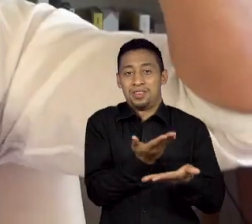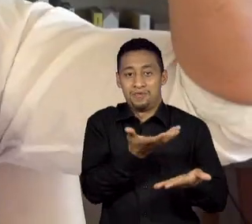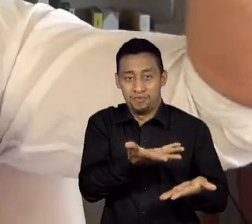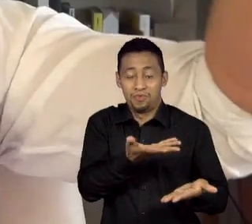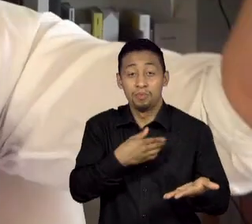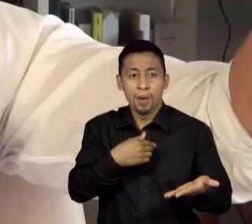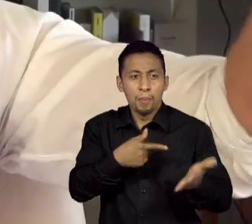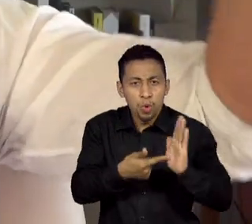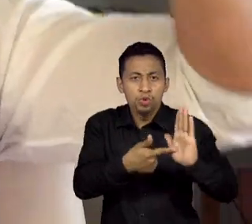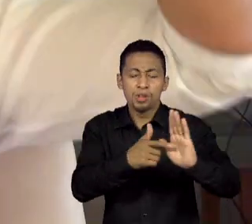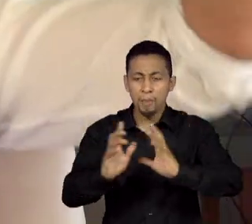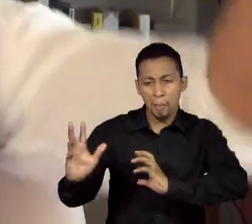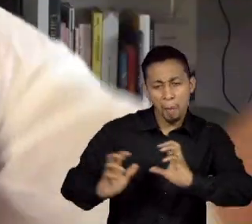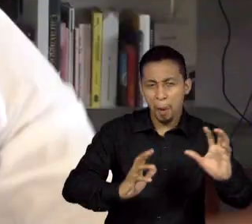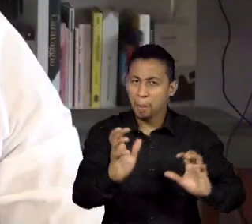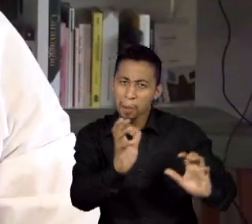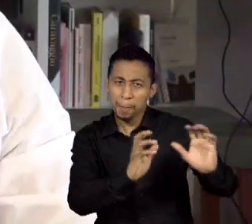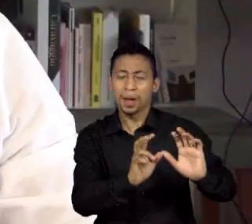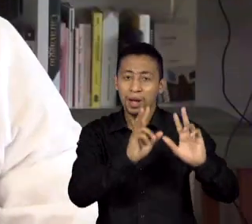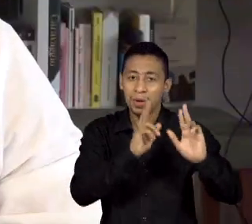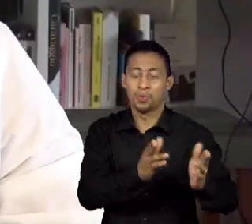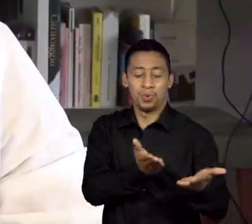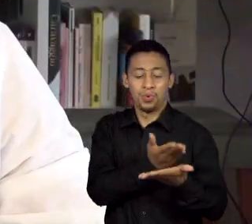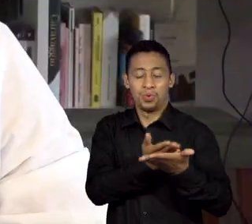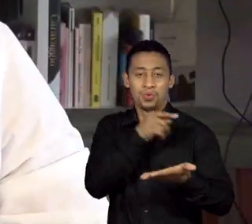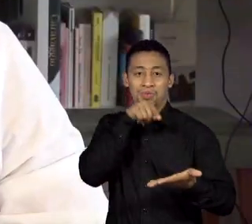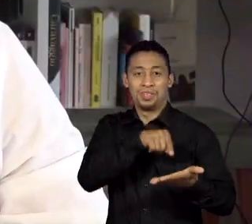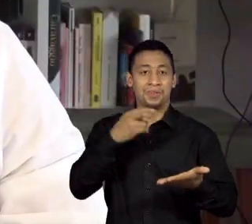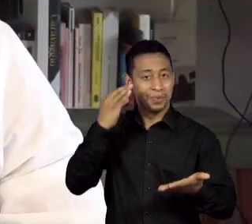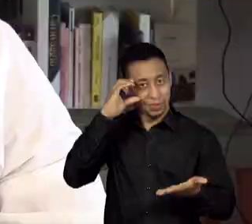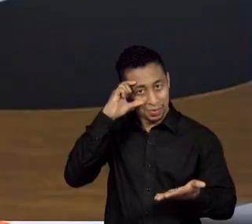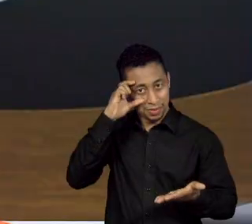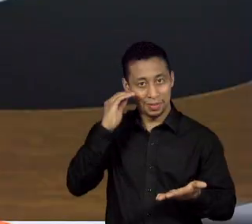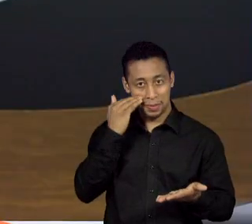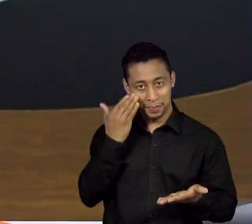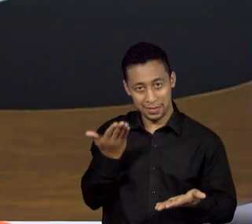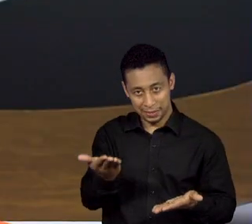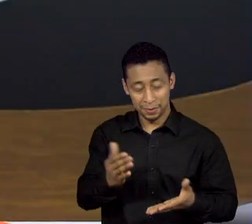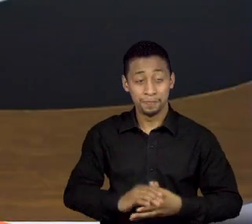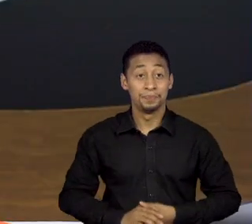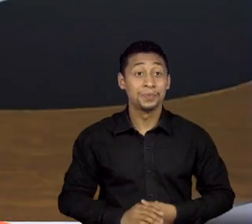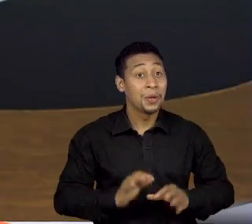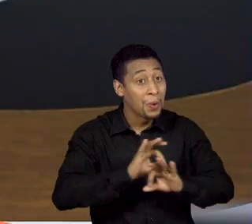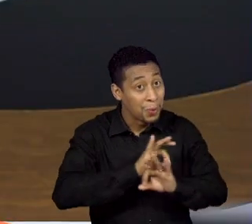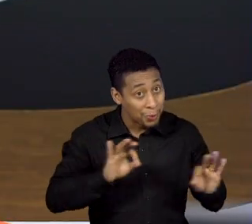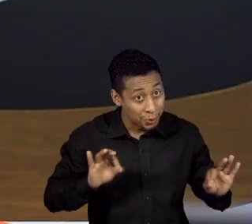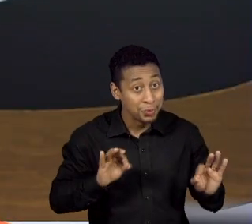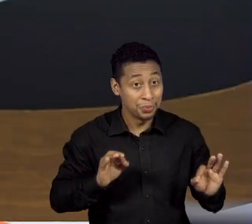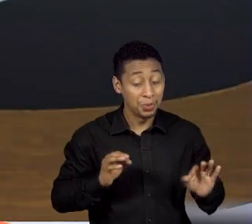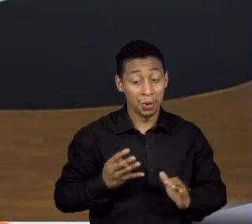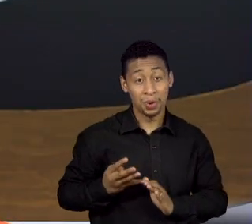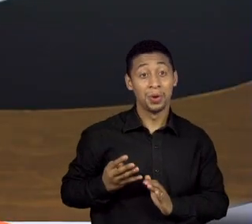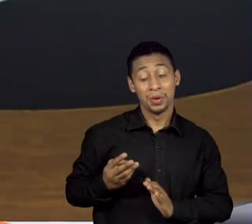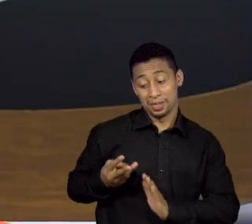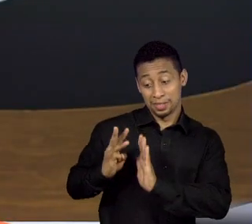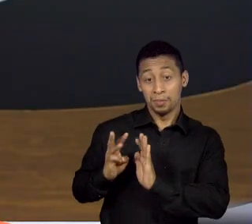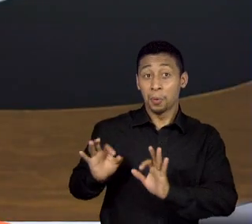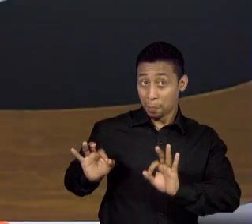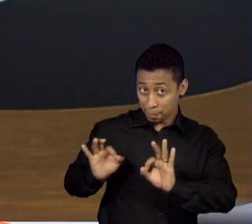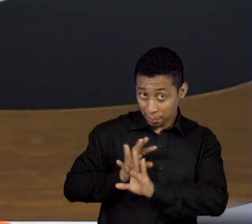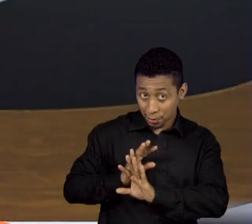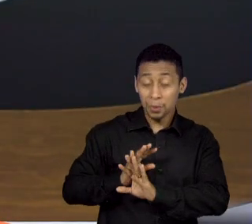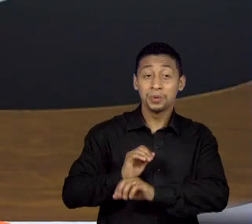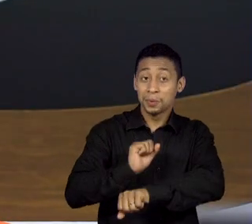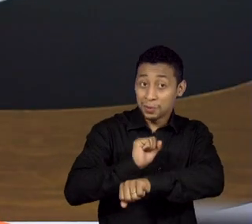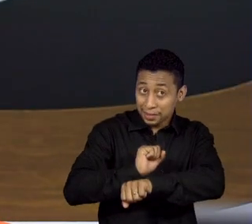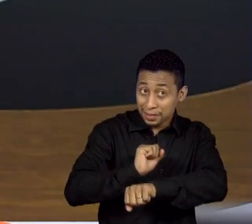urbana seja visto como uma Ilíada, digamos assim. Essa é a ideia. Ótimo. Com isso, então, a gente fecha o nosso terceiro bloco desse